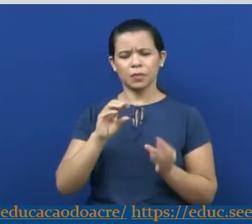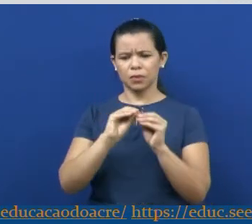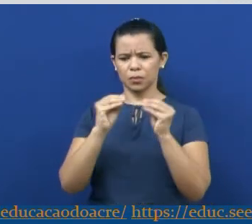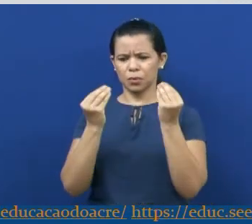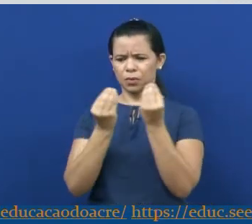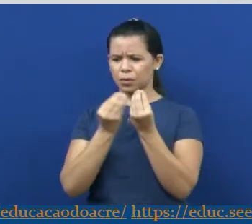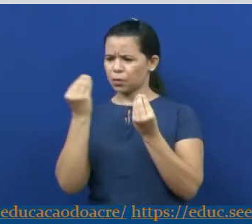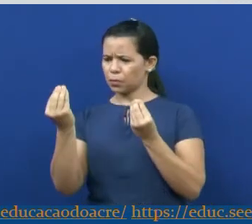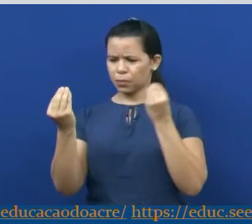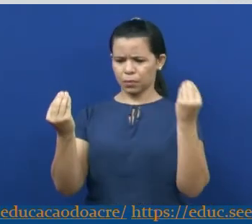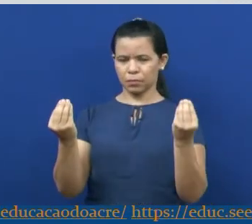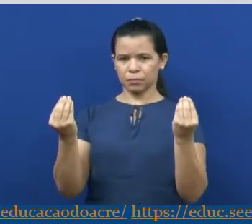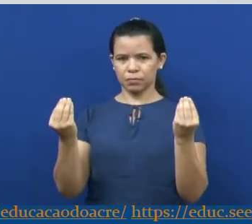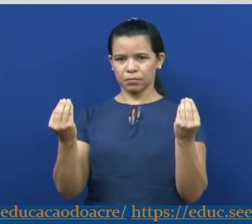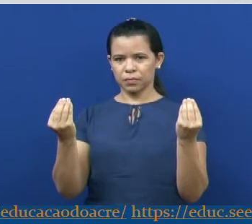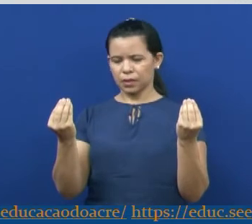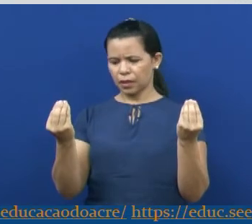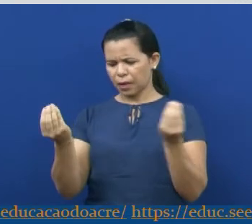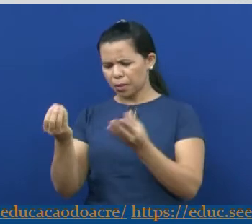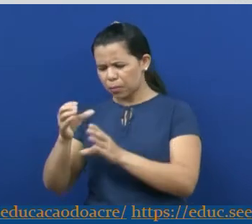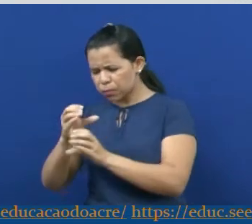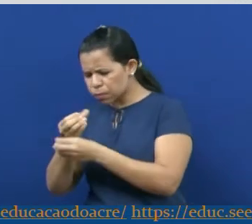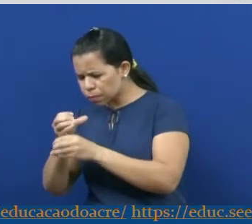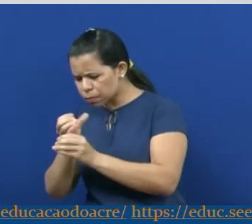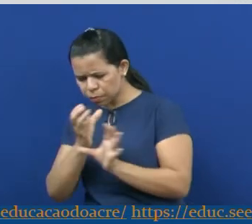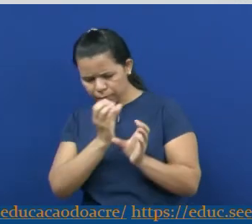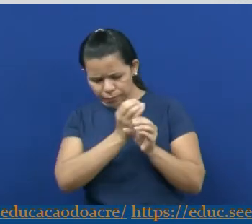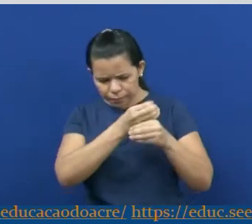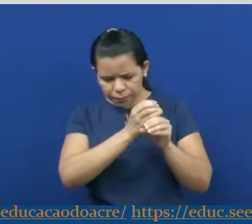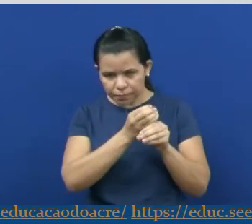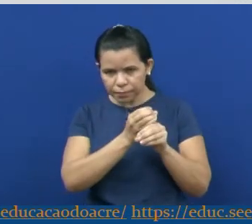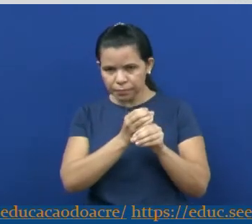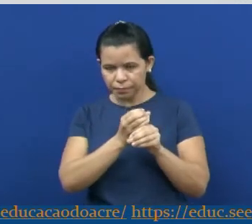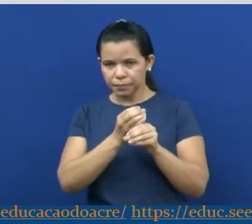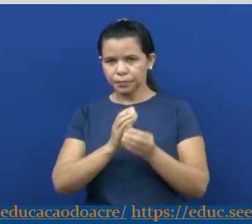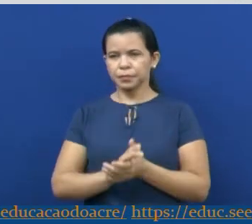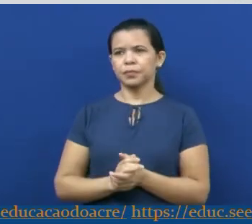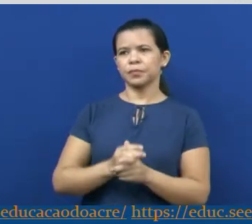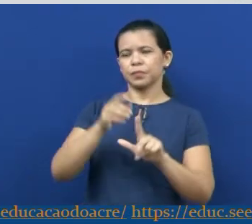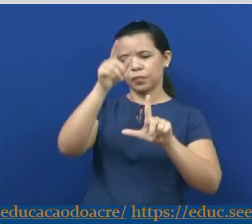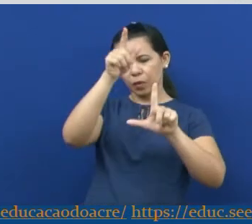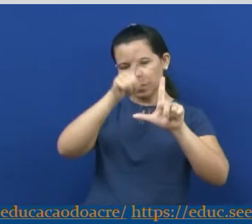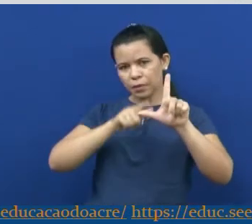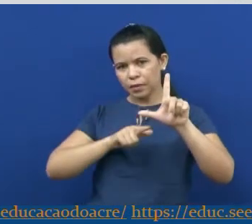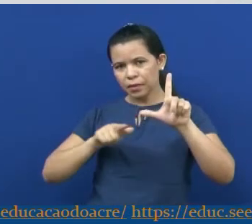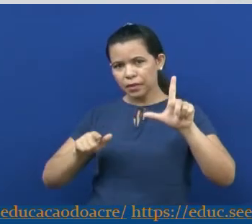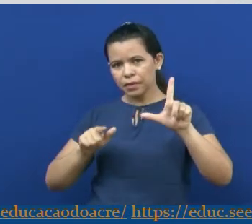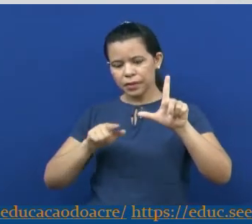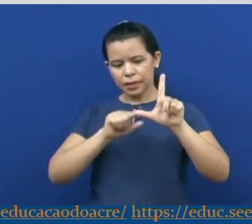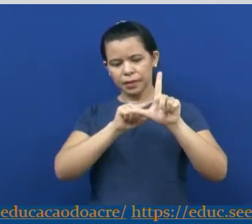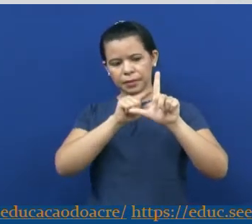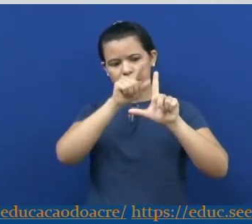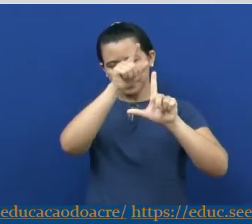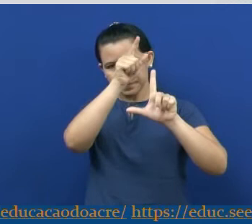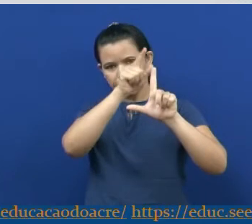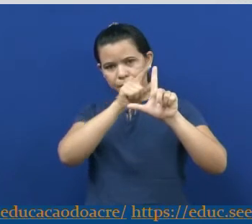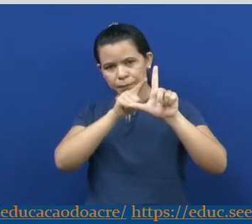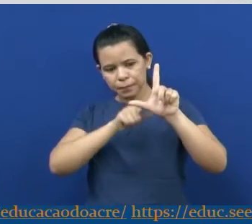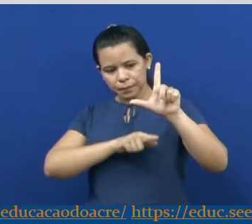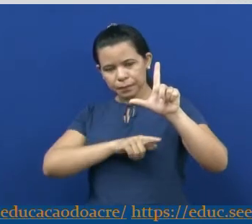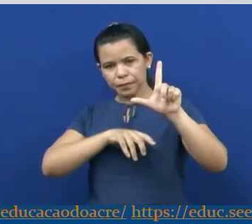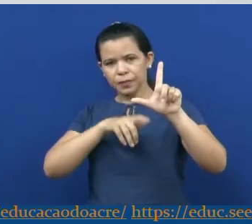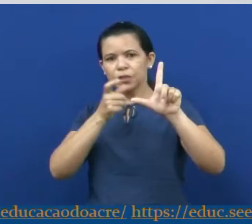farmacêuticas, 2 medicamentos em teste aí. E o nosso gráfico, ele nos apresenta aí no eixo X o